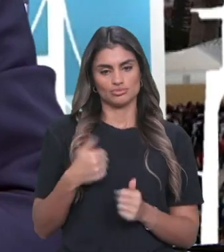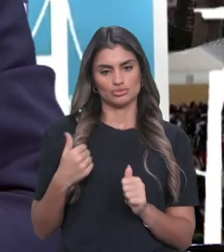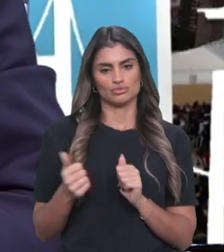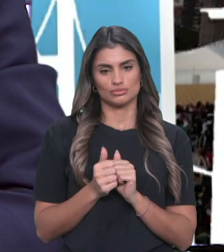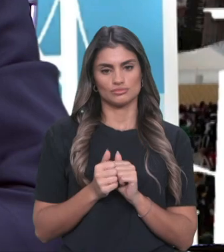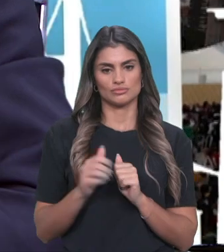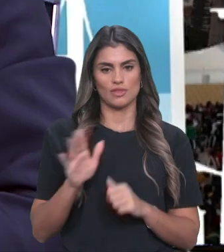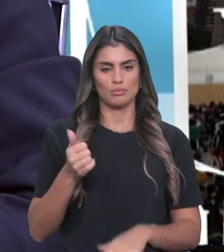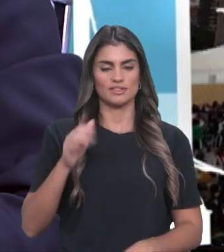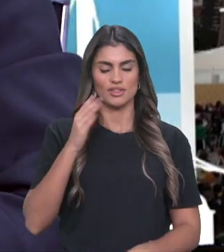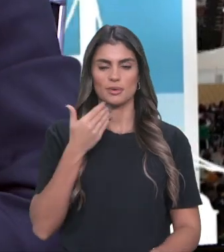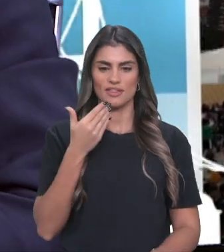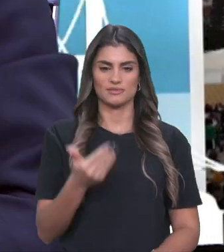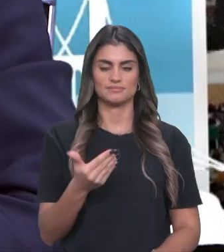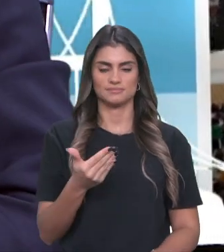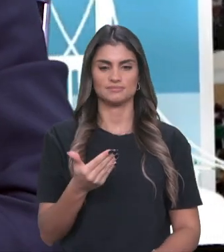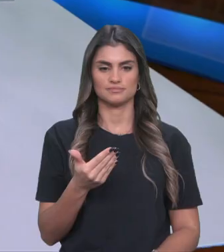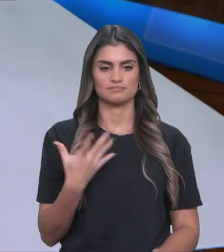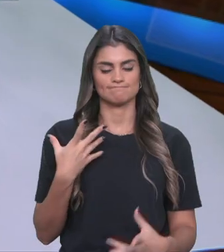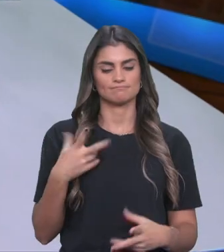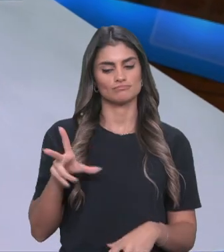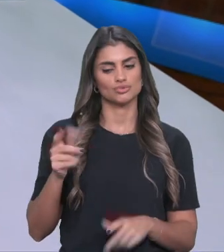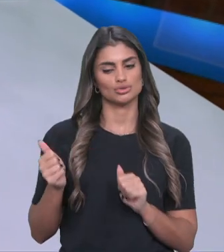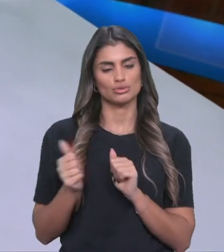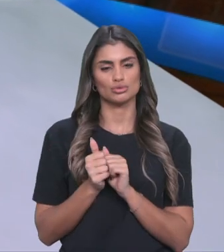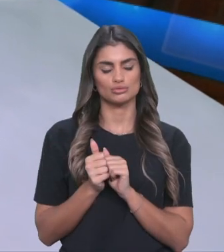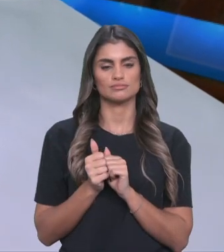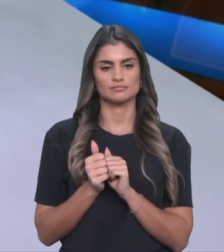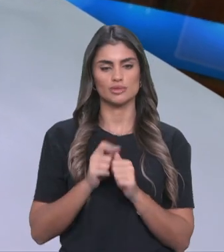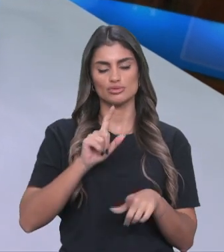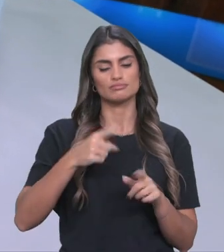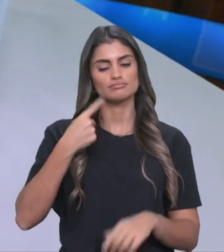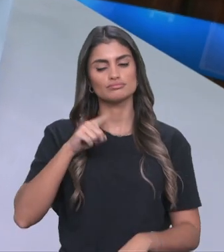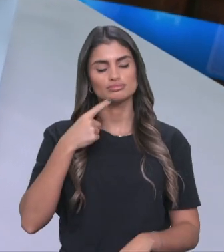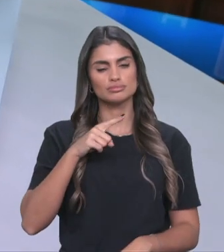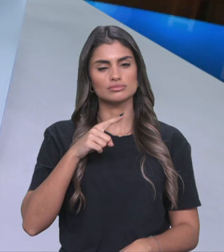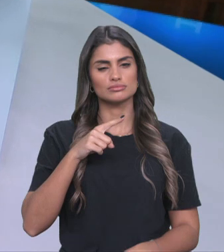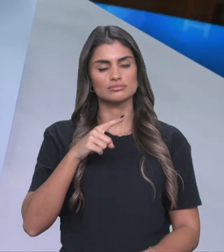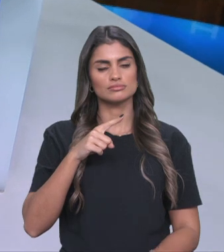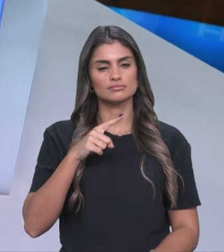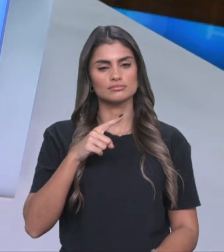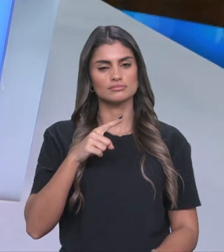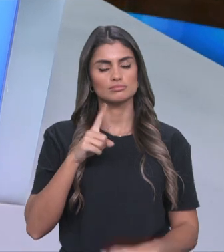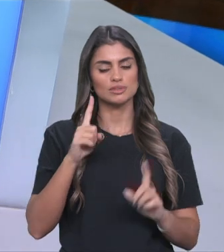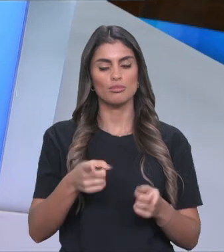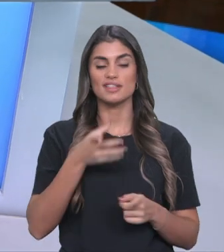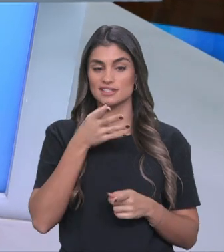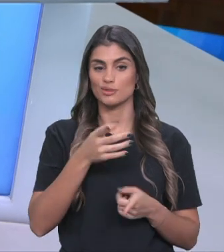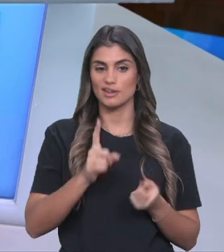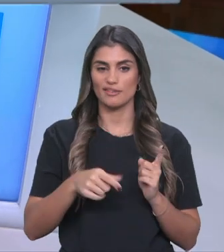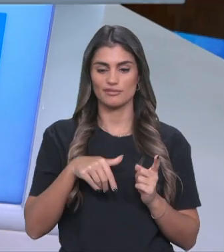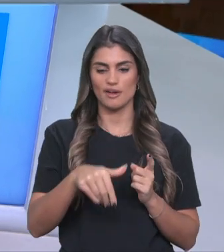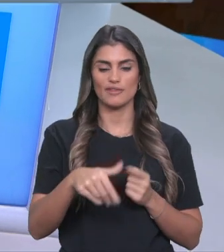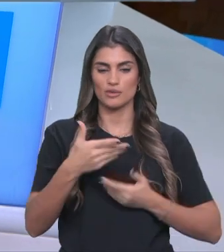tarde. Boa tarde. Muito obrigado, Dom José, por estar connosco. Para quem nos vê e ouve, comecemos por dizer o que é que vai acontecer